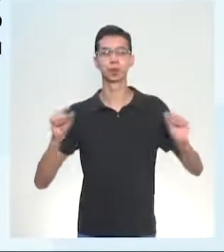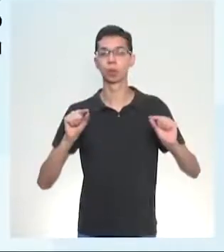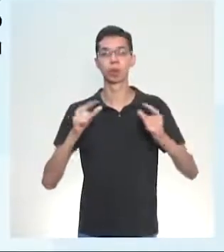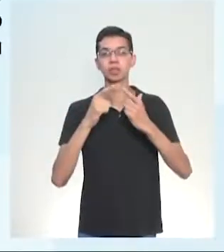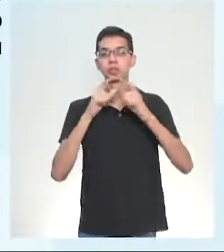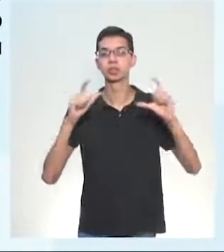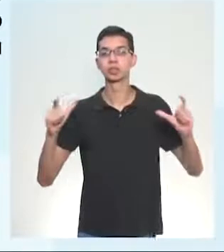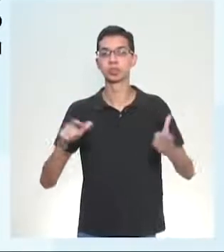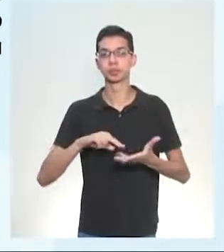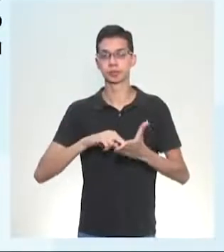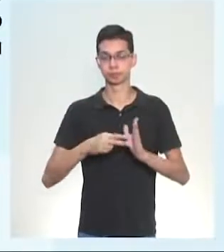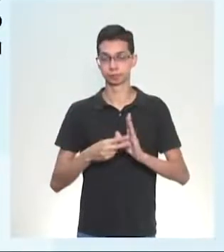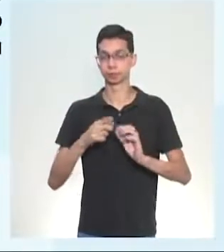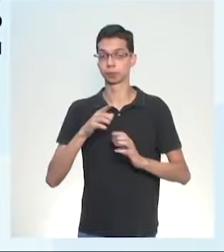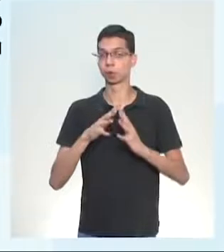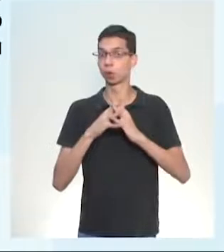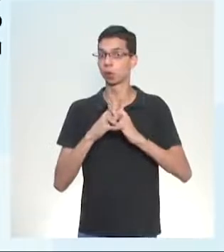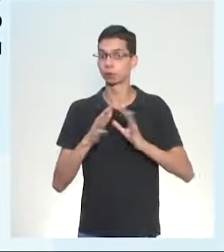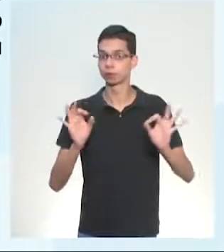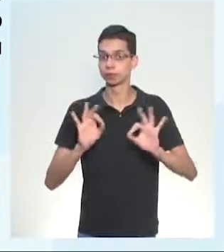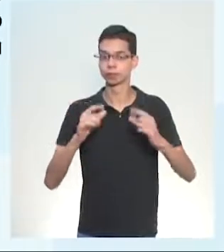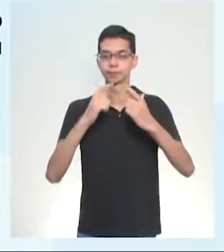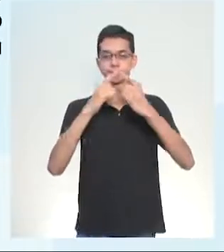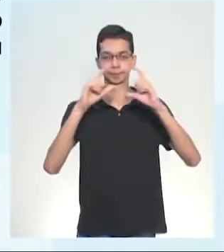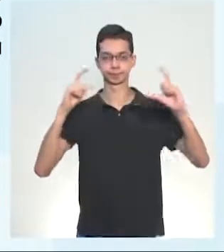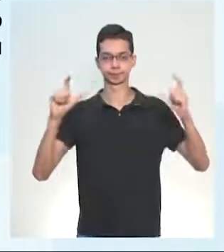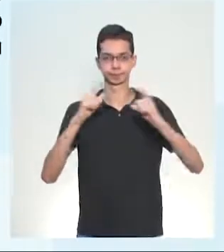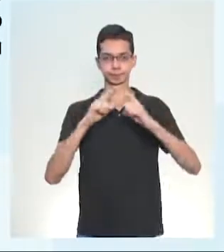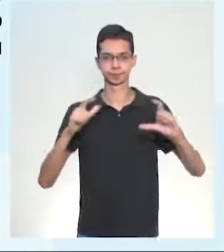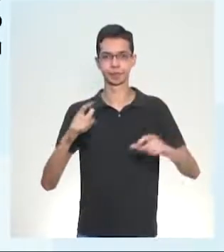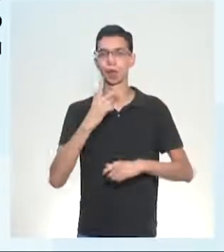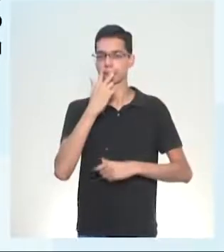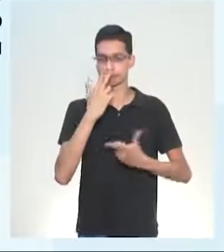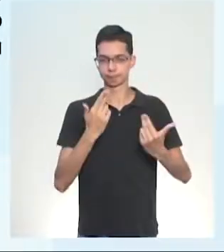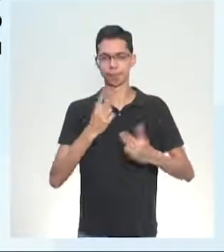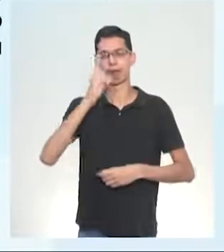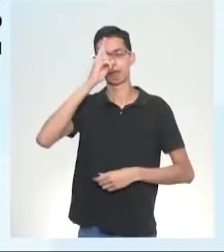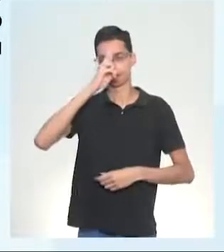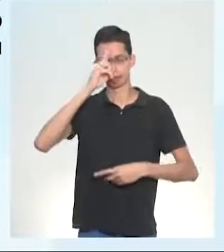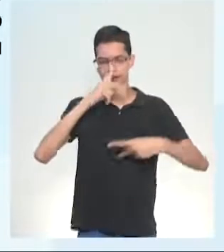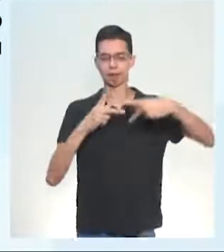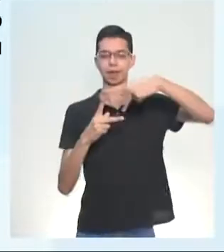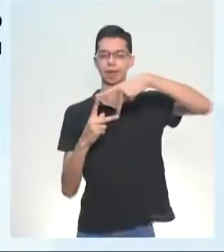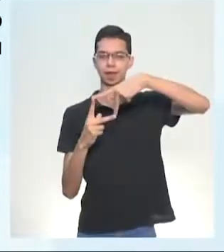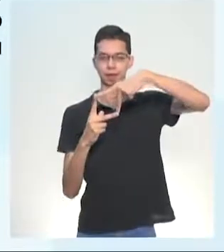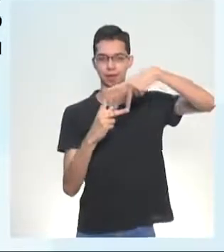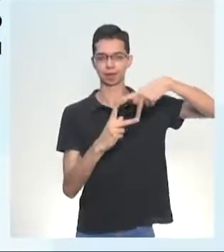confusão. As tirinhas são semelhantes às histórias em quadrinhos, uma narrativa,